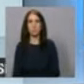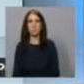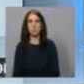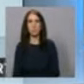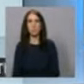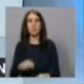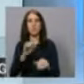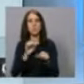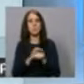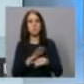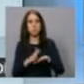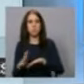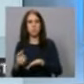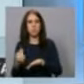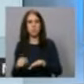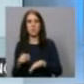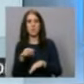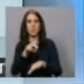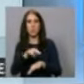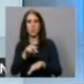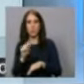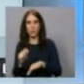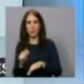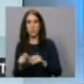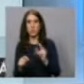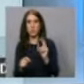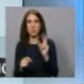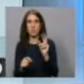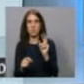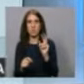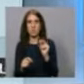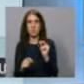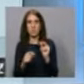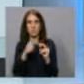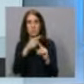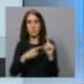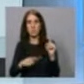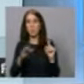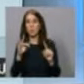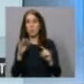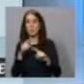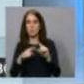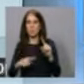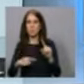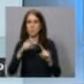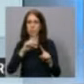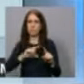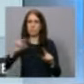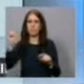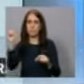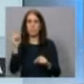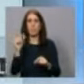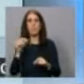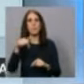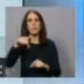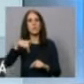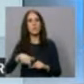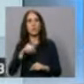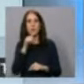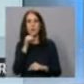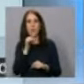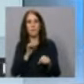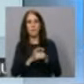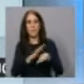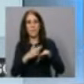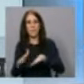é de noroeste, com 3,5 a 4,5, portanto, elevada. Na costa sul do Algarve, agitação marítima fraca,